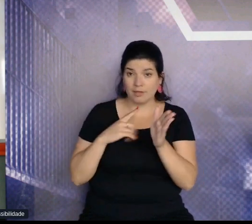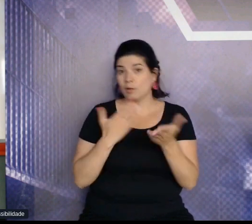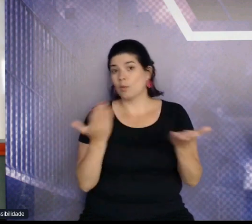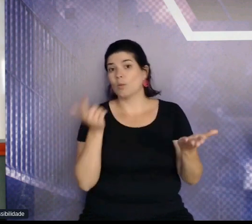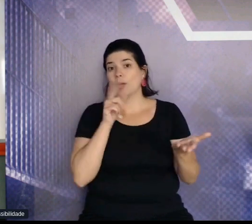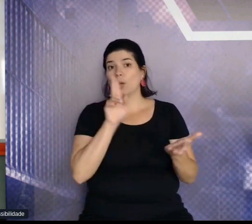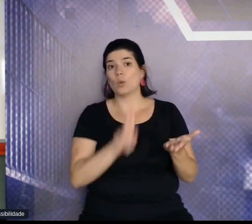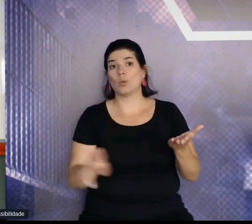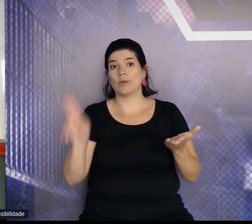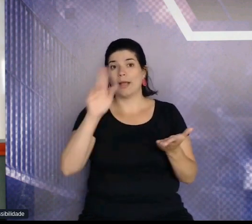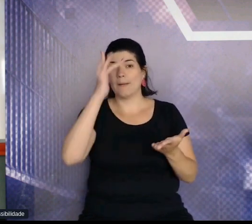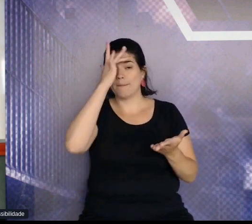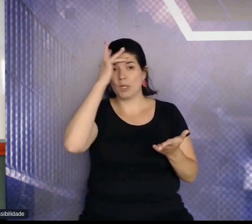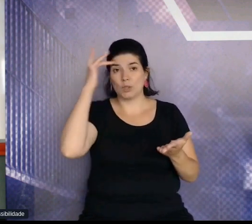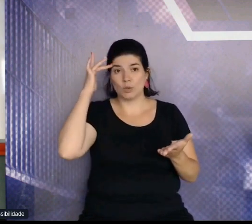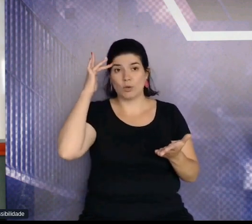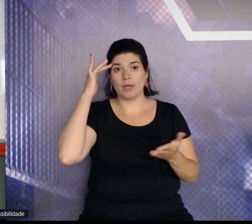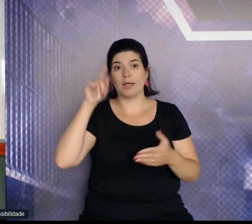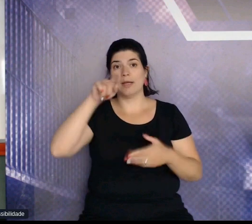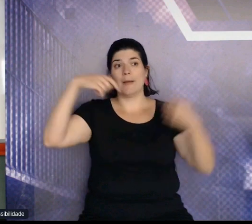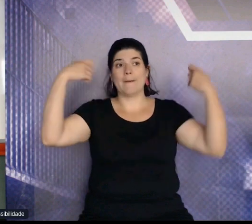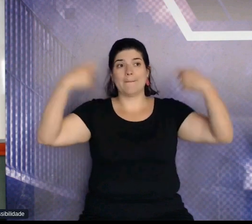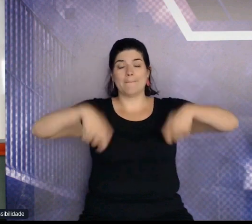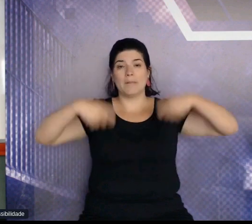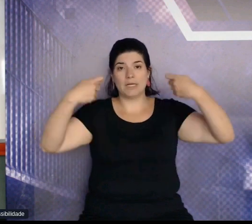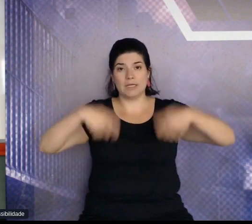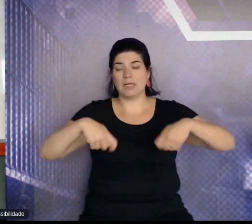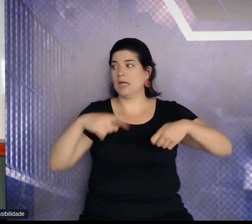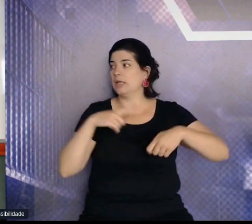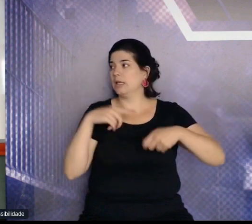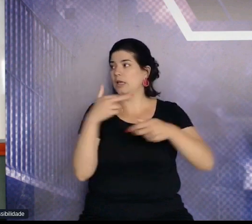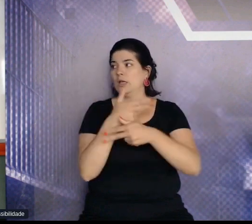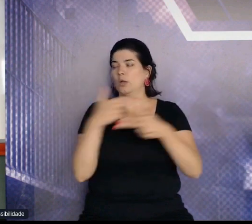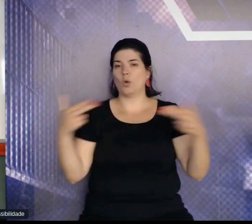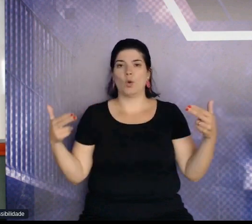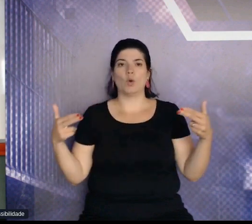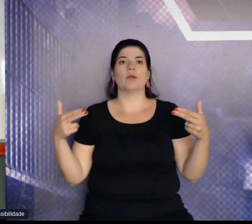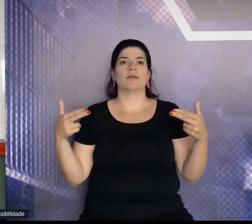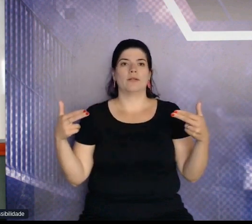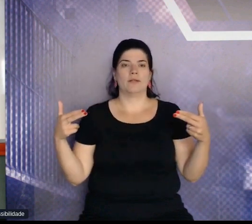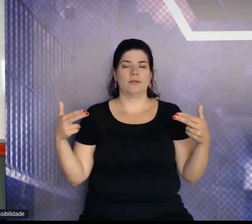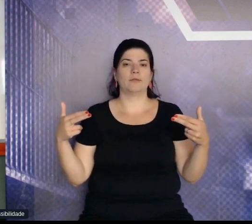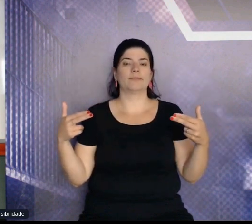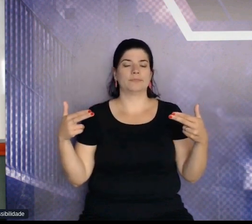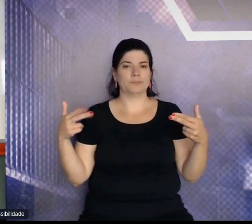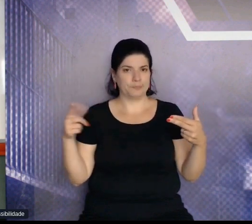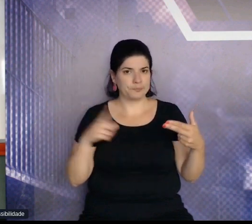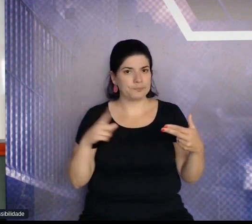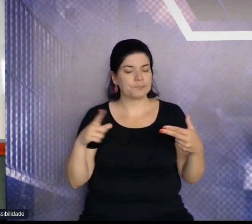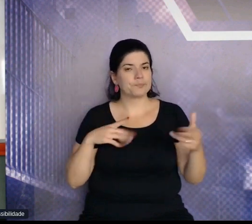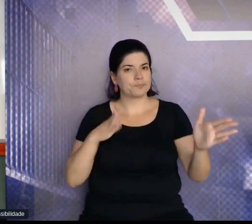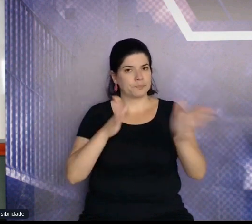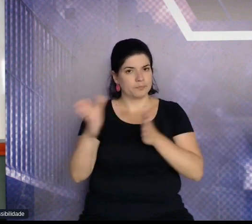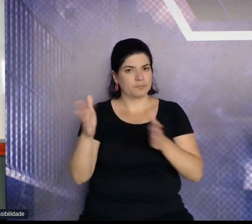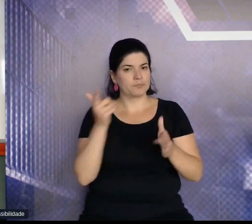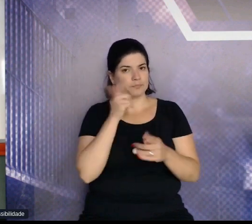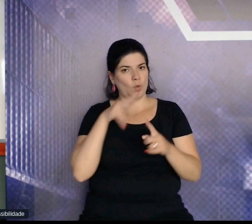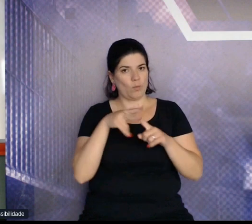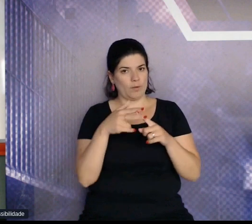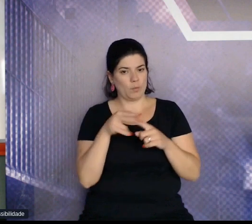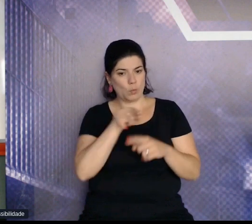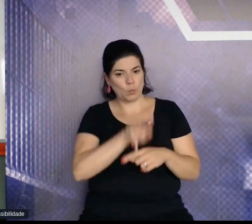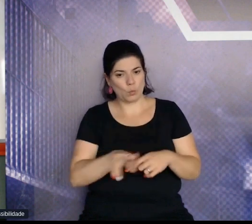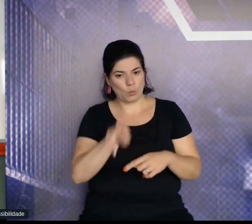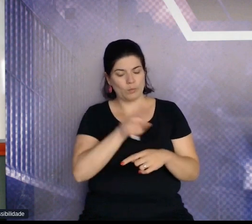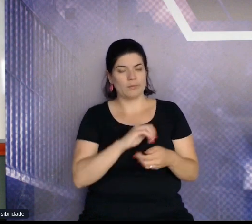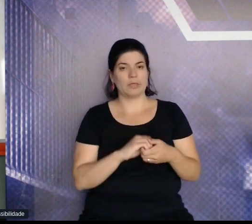de pessoas que precisem de algum recurso de acessibilidade, utilizar a ferramenta aqui e eu ter